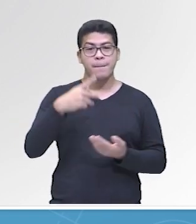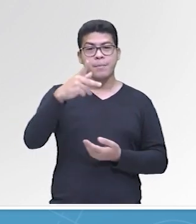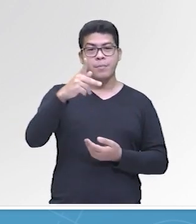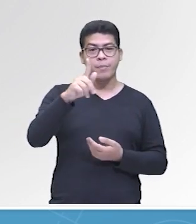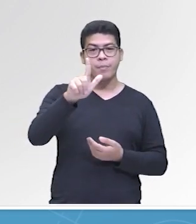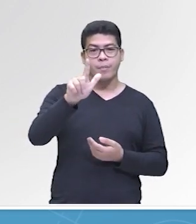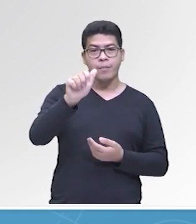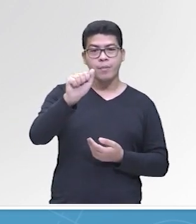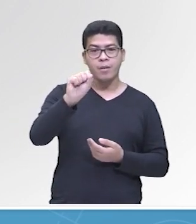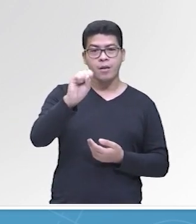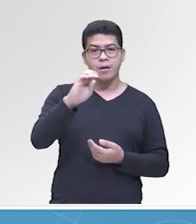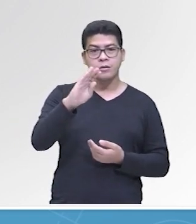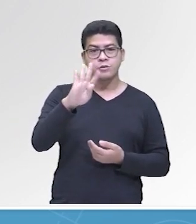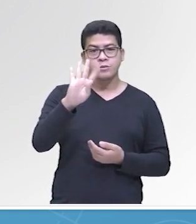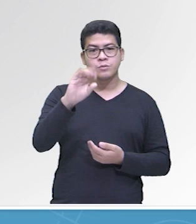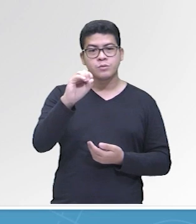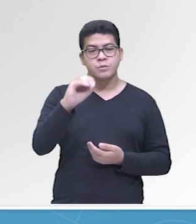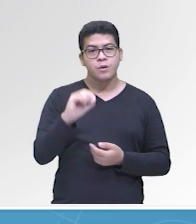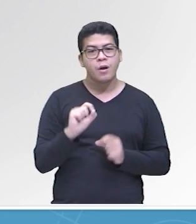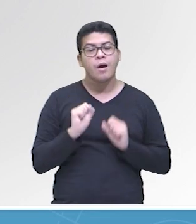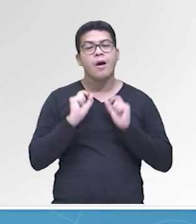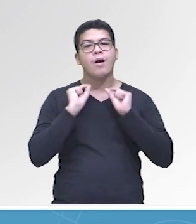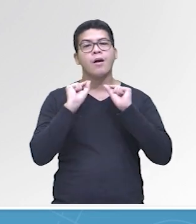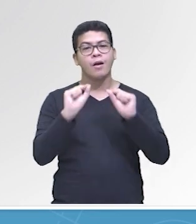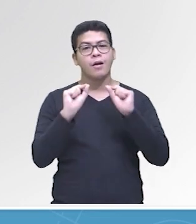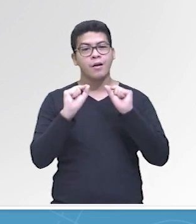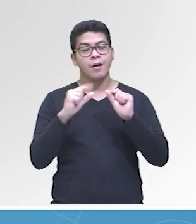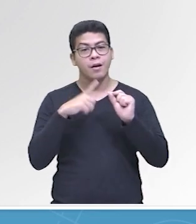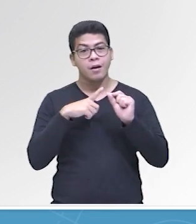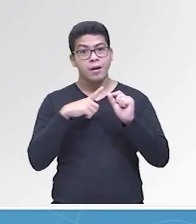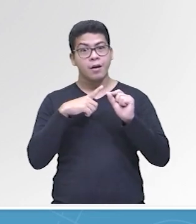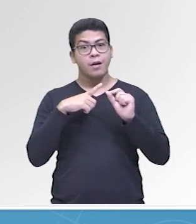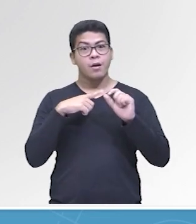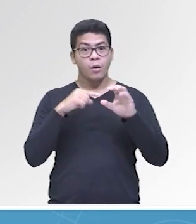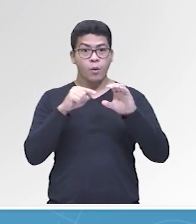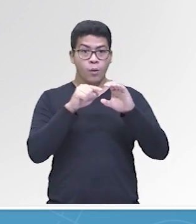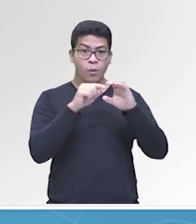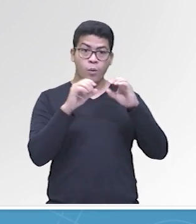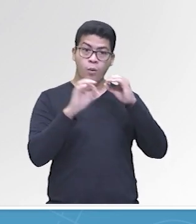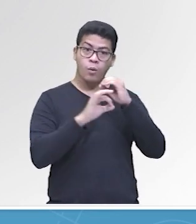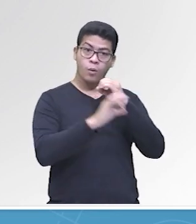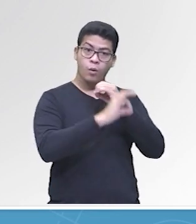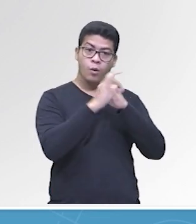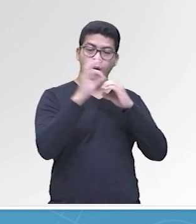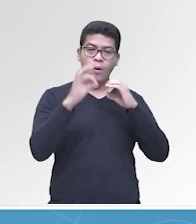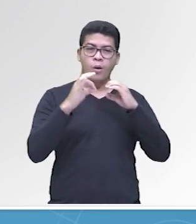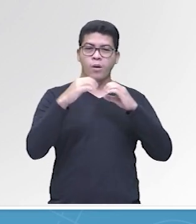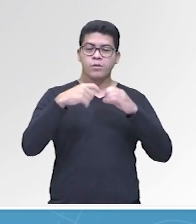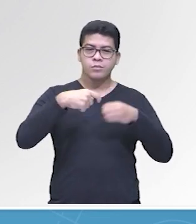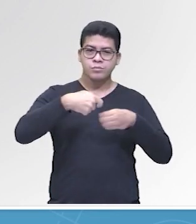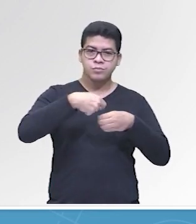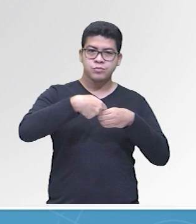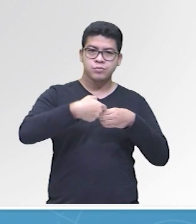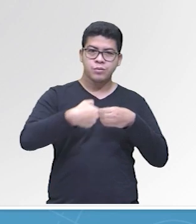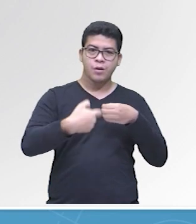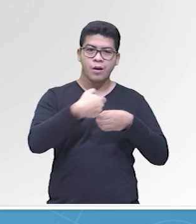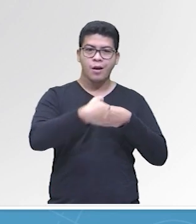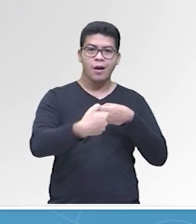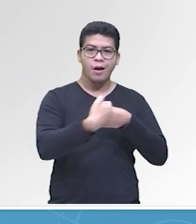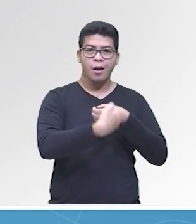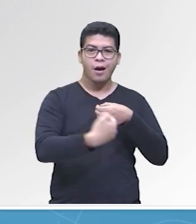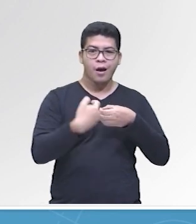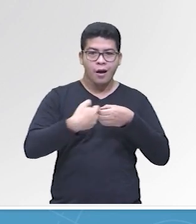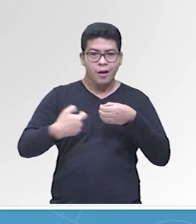aí, trazendo para vocês primeiro a figura do tucumã, nossa deliciosa fruta que a gente adora comer